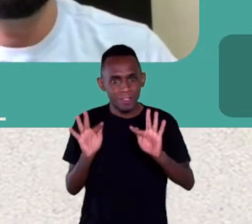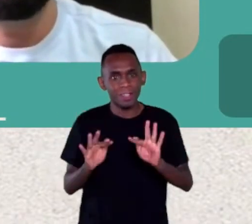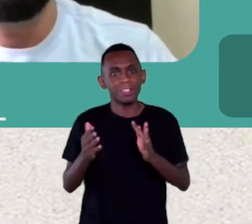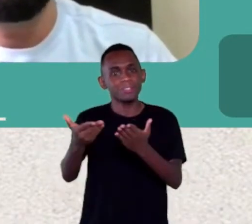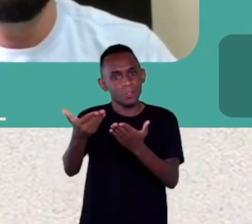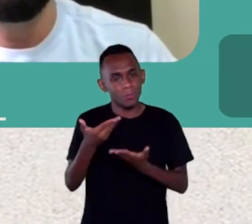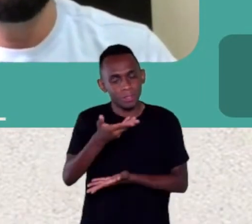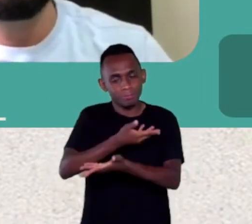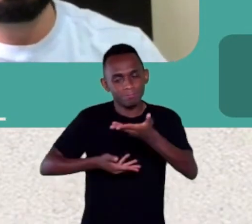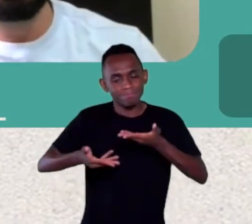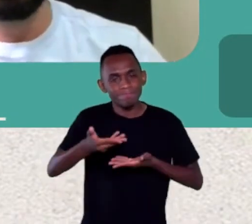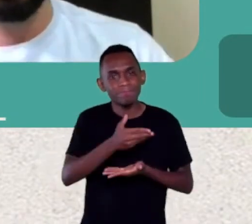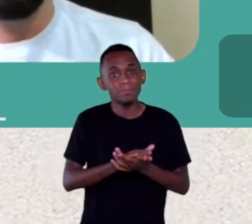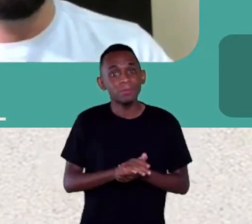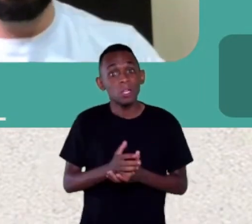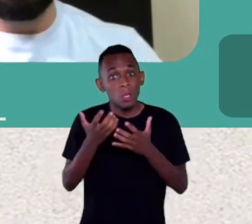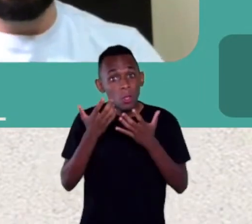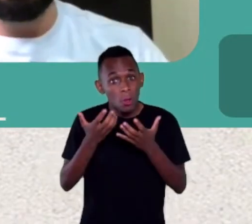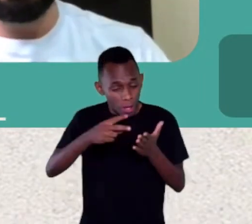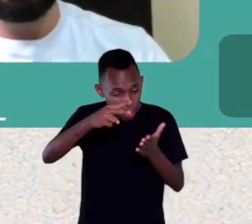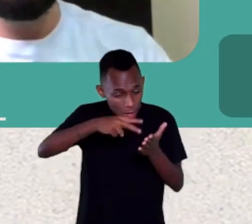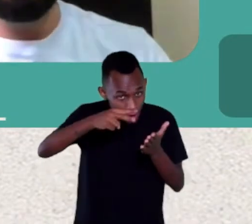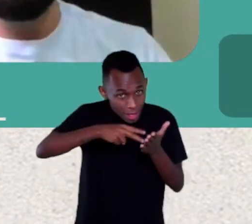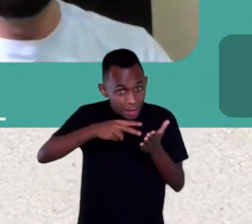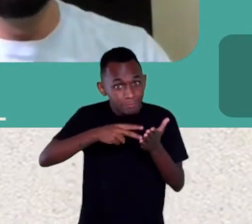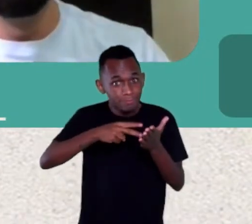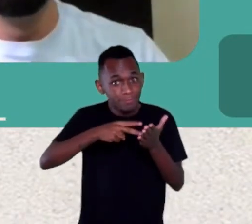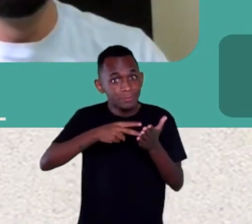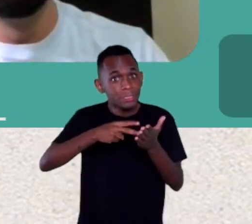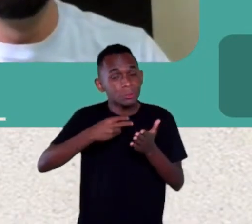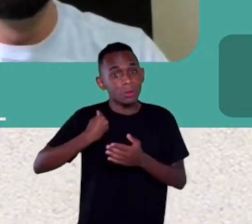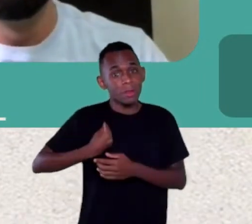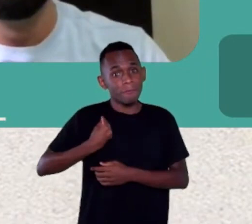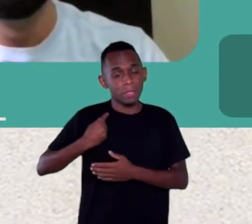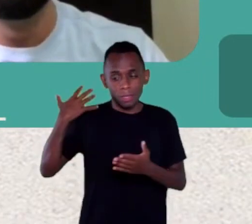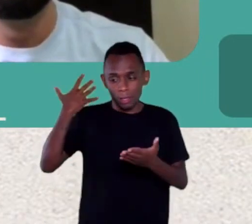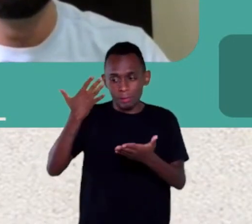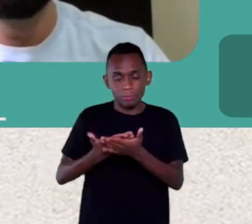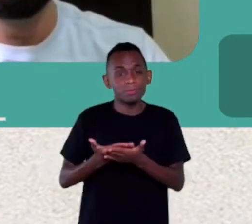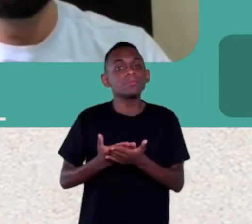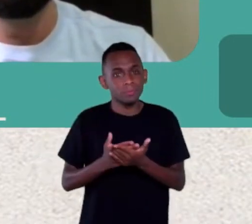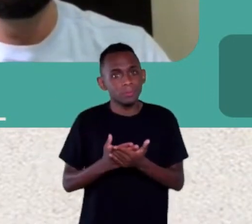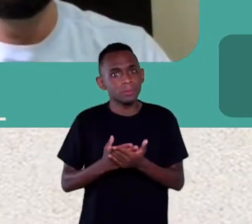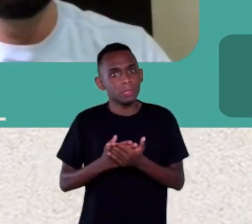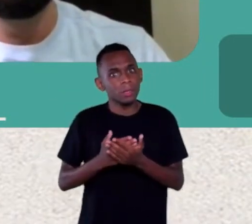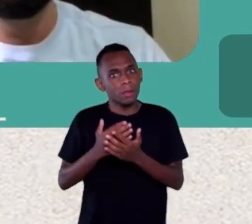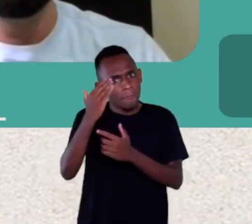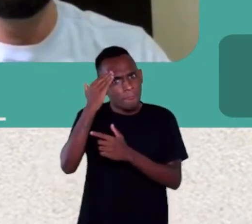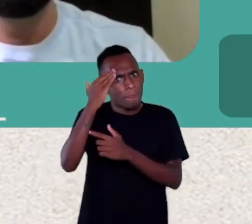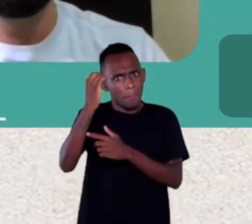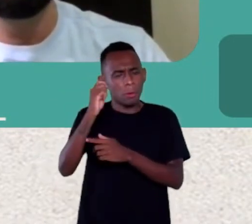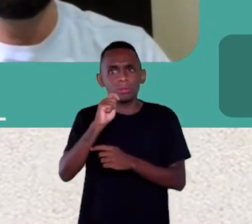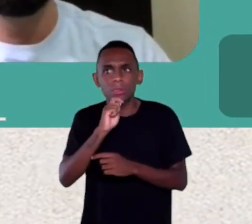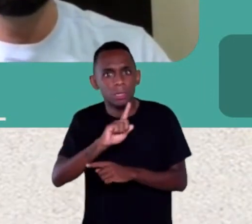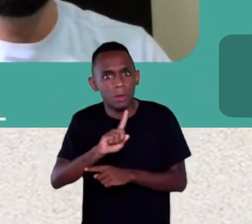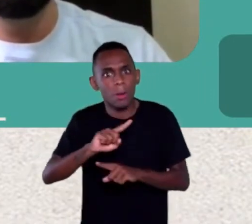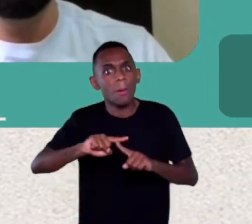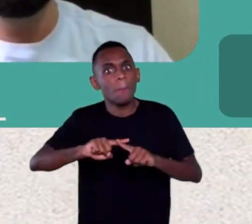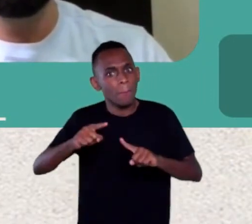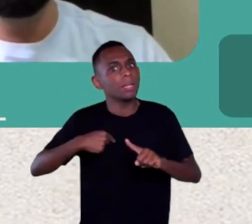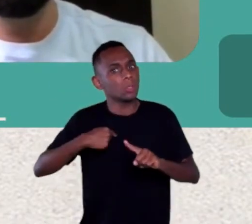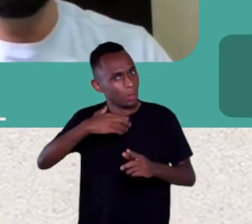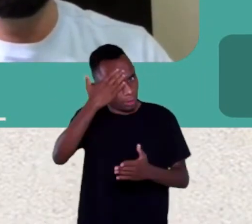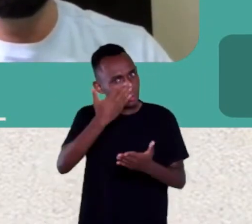E eu quero até ler a sua biografia, viu? Porque, assim, não é famoso, mas eu acho que assim,